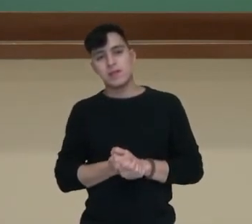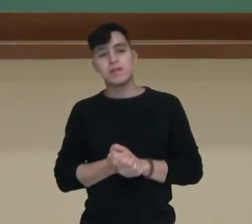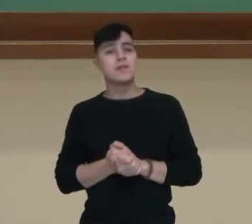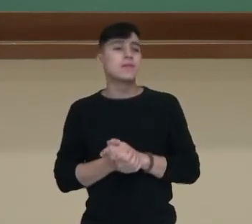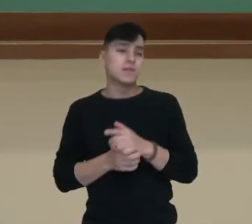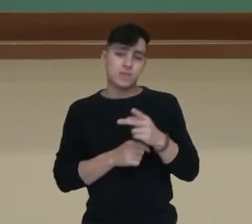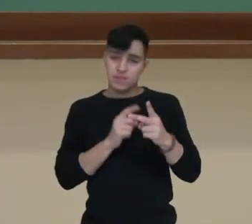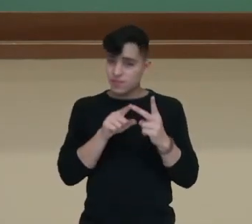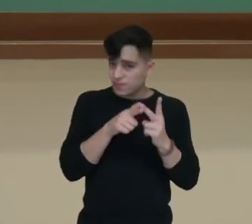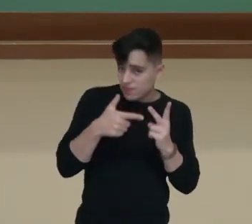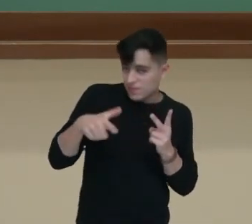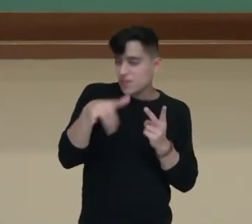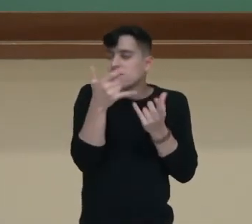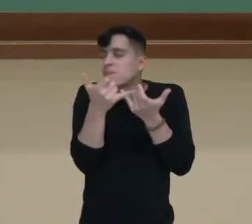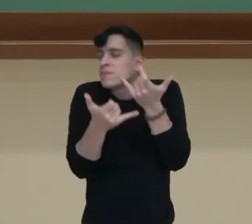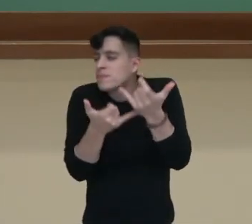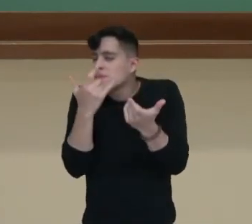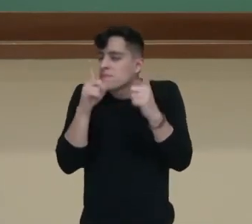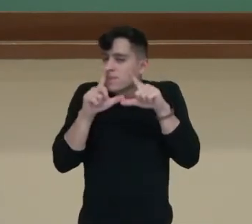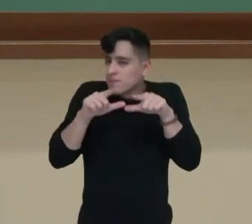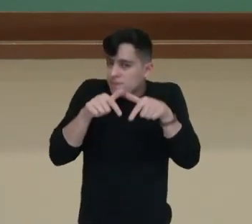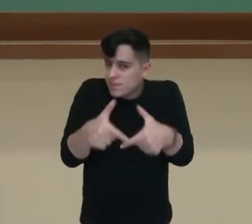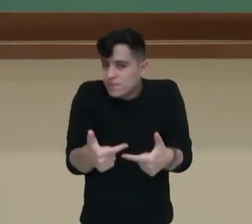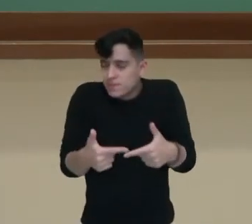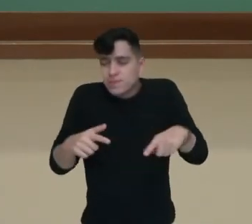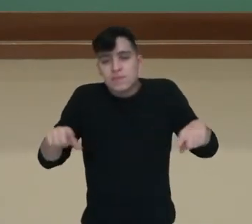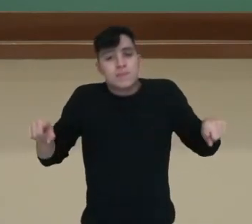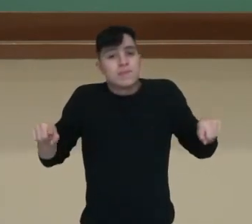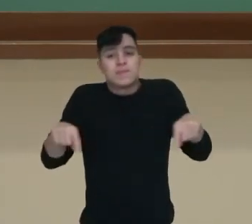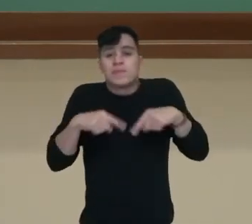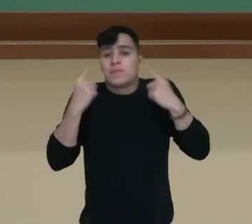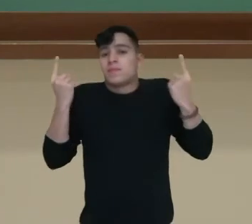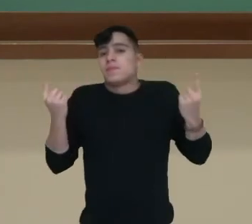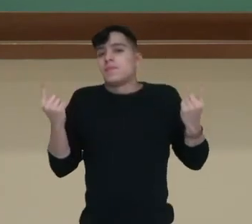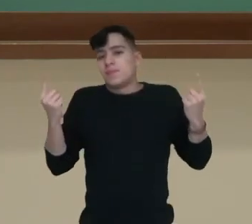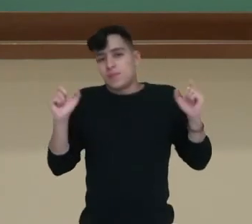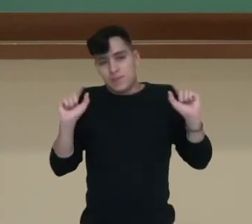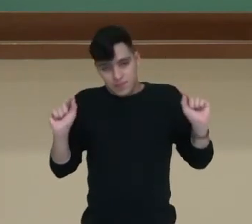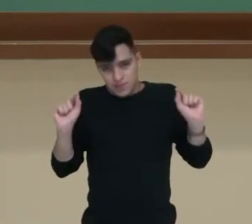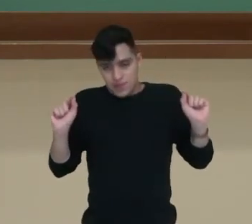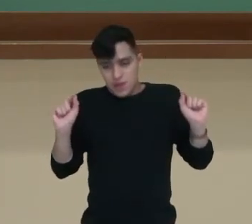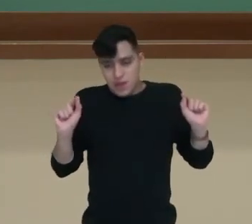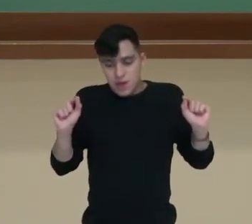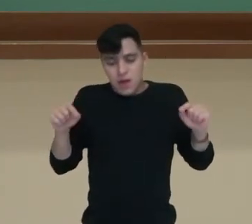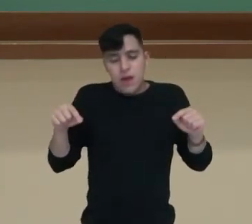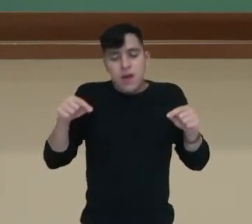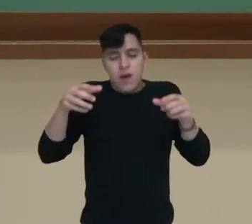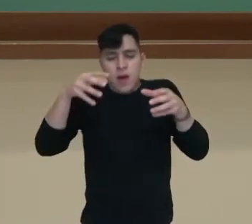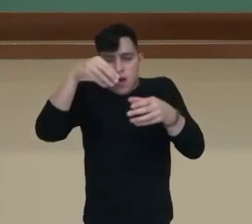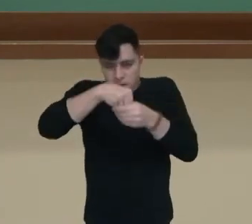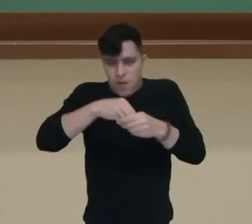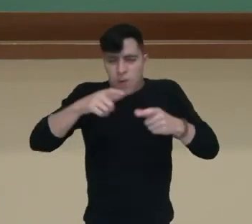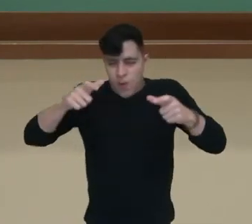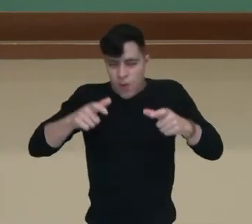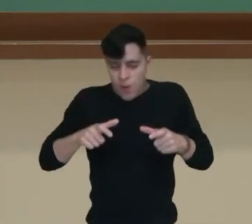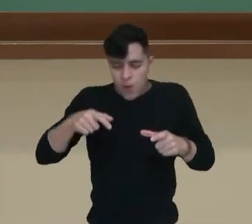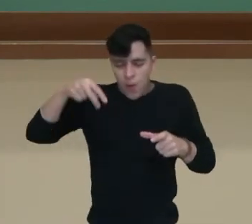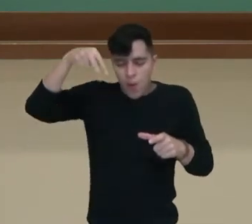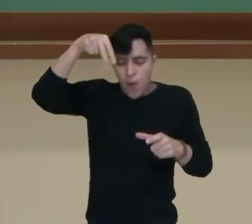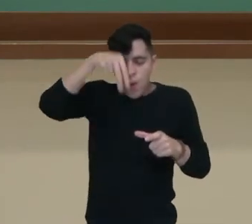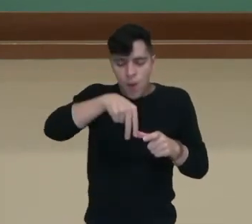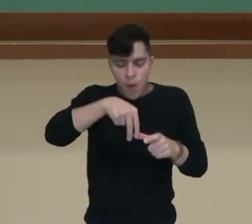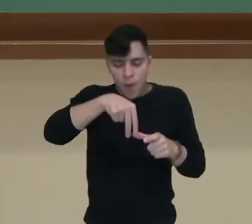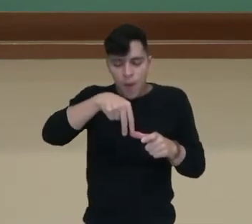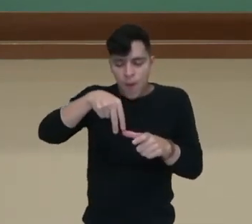também tem um outro joguinho lá, que é o contrário daí. Dentro do bambolê, né? A pessoa